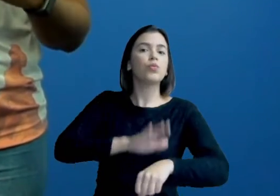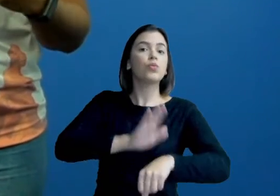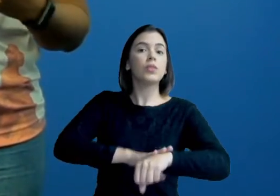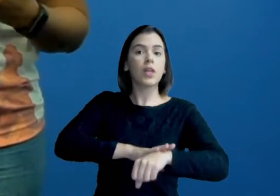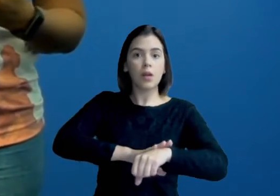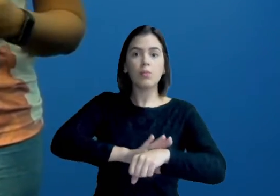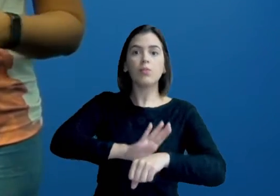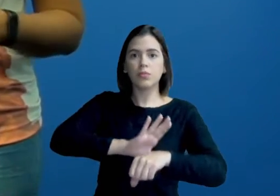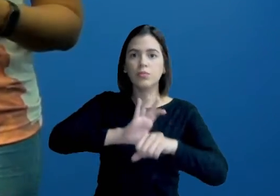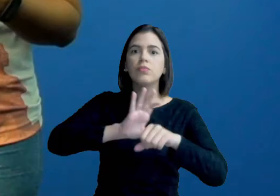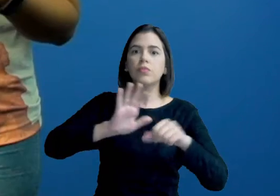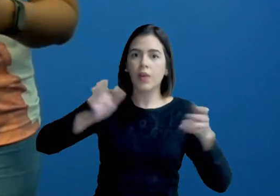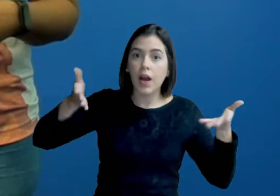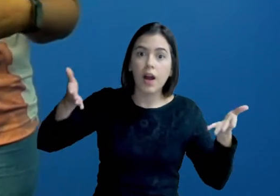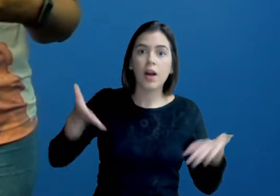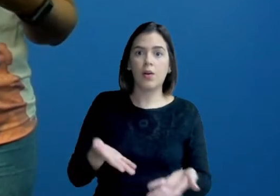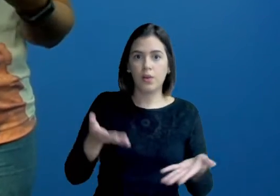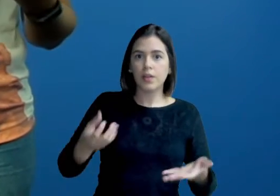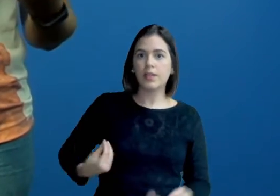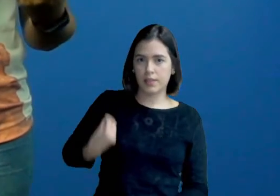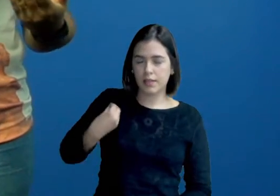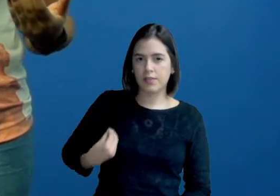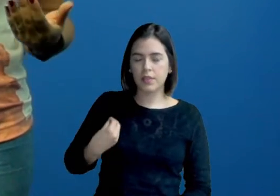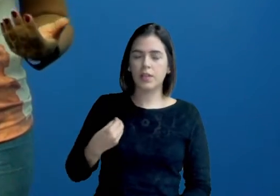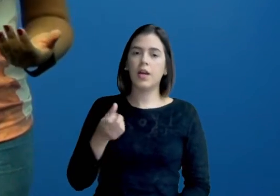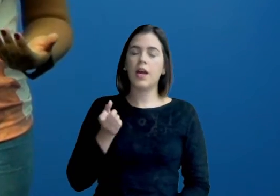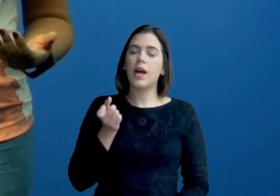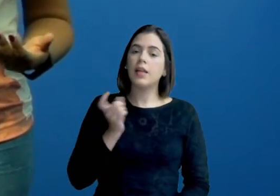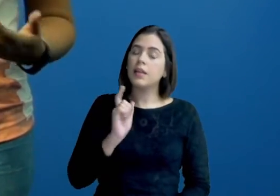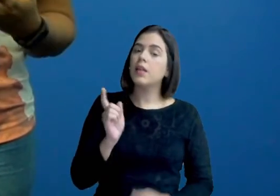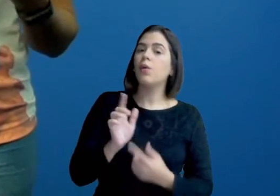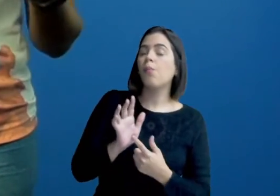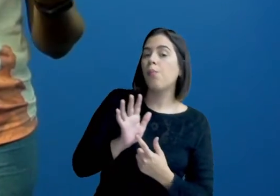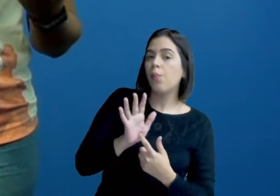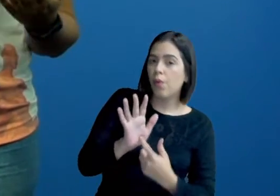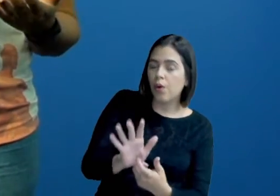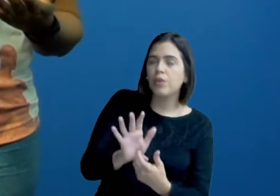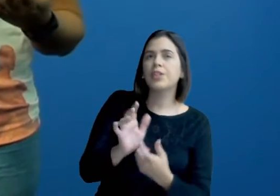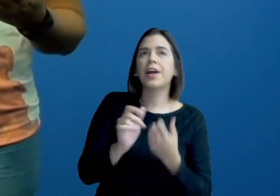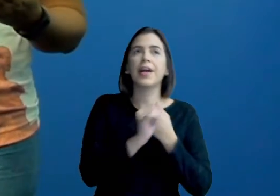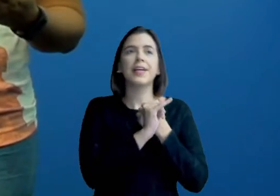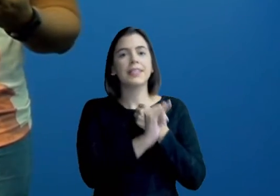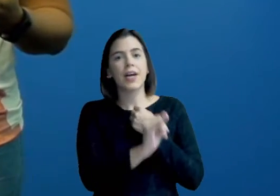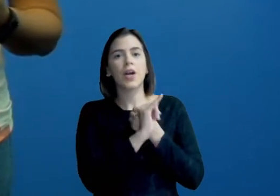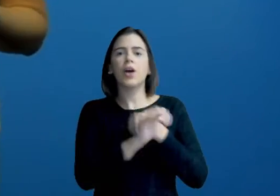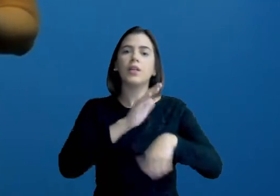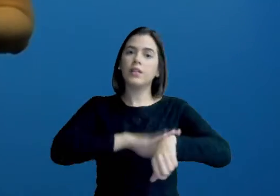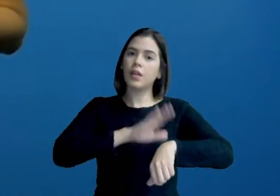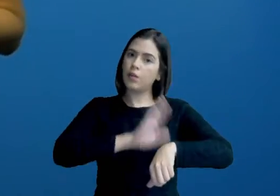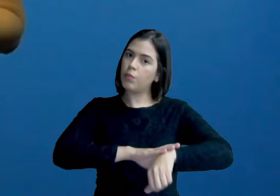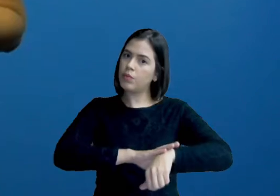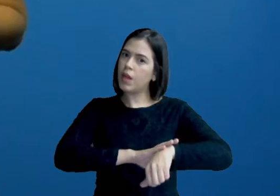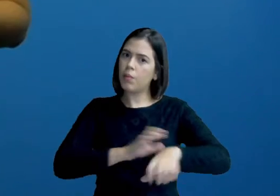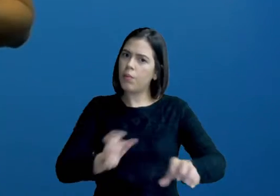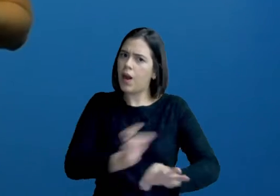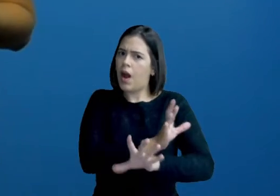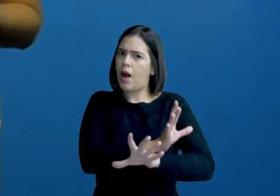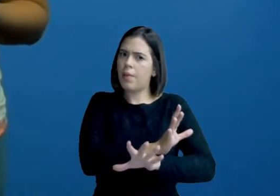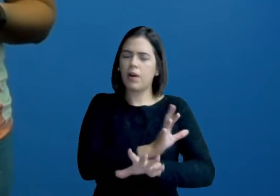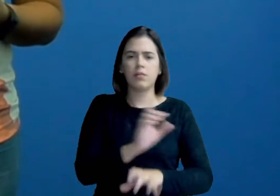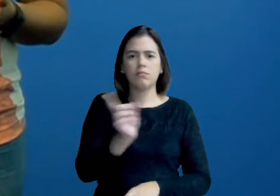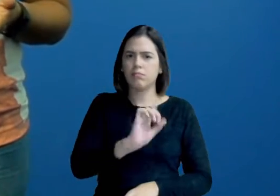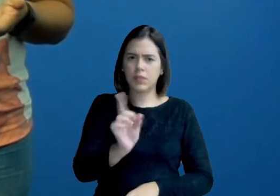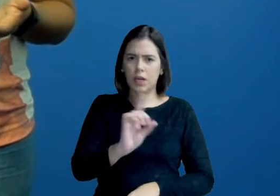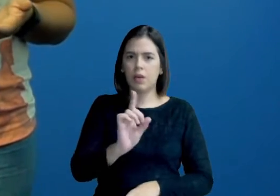em que o narrador está vivendo. Isso não significa dizer que essa crônica ela tem um tempo de validade.